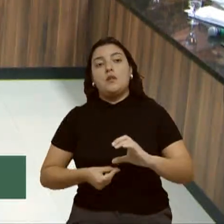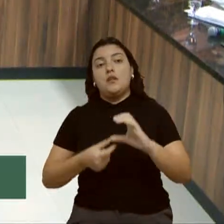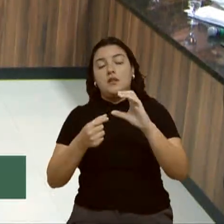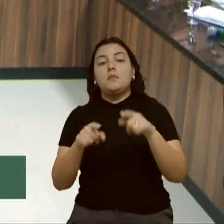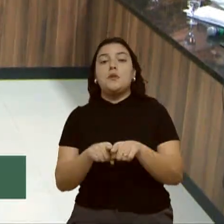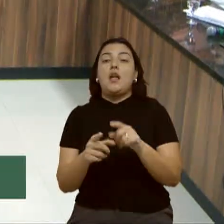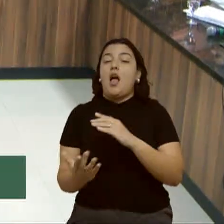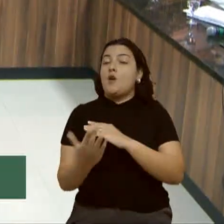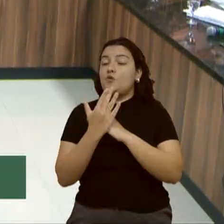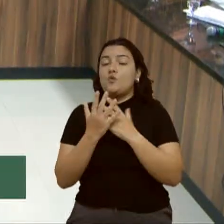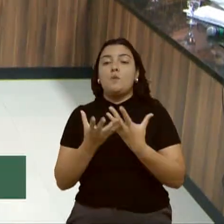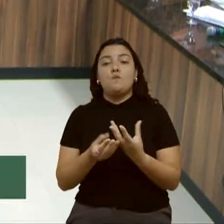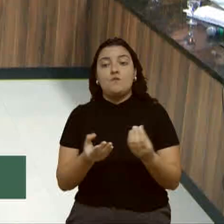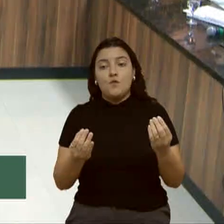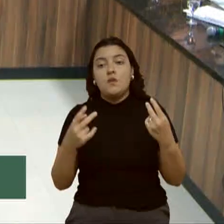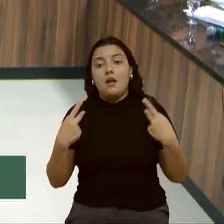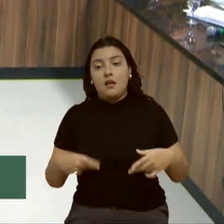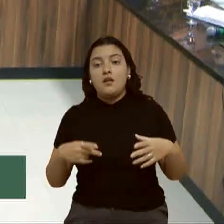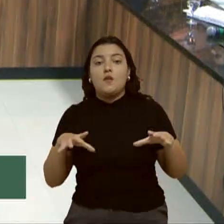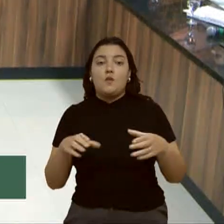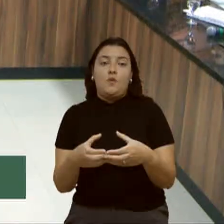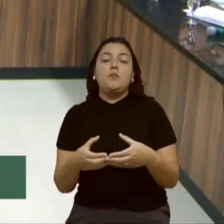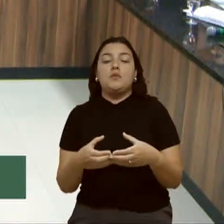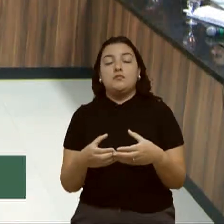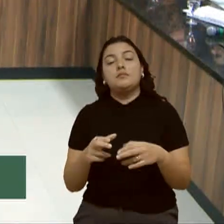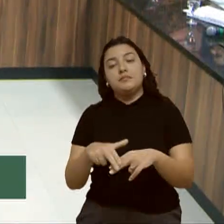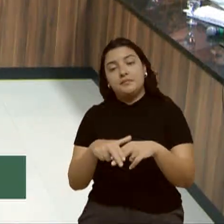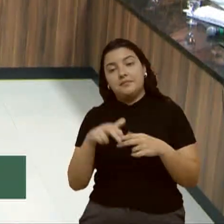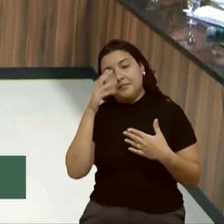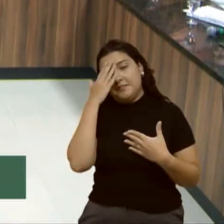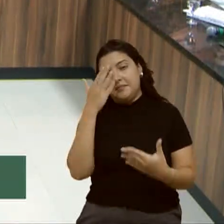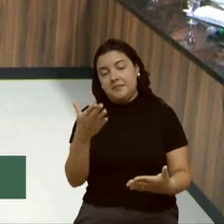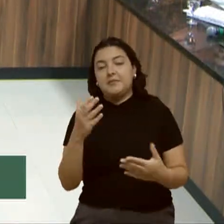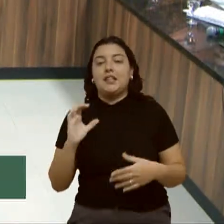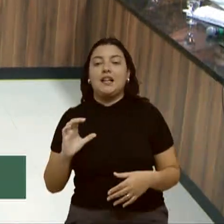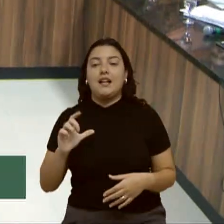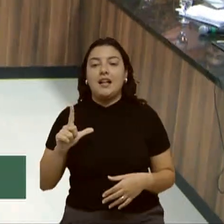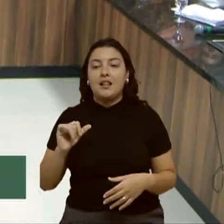nos ajudado muito aqui nessa comissão. Desde já, doutora Cláudia, muito obrigado.